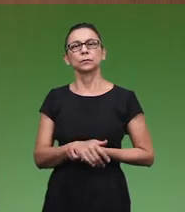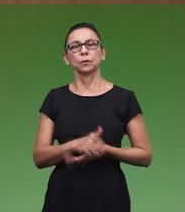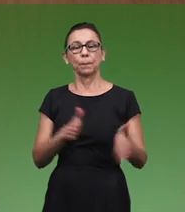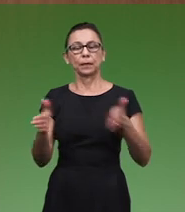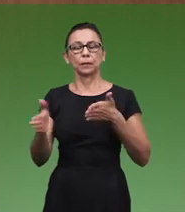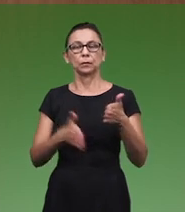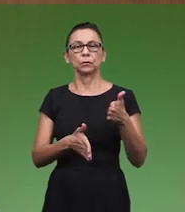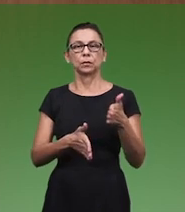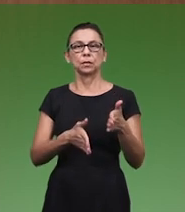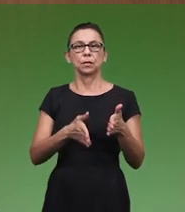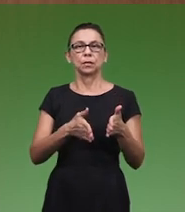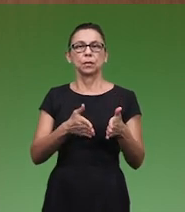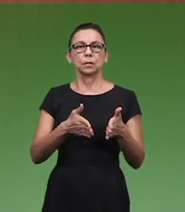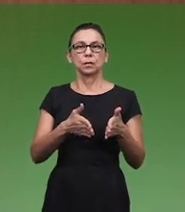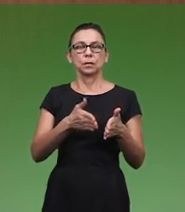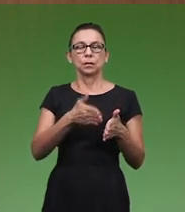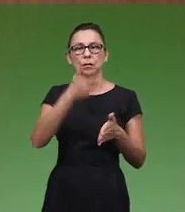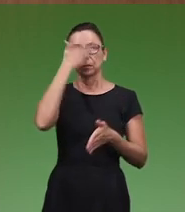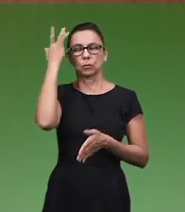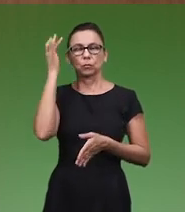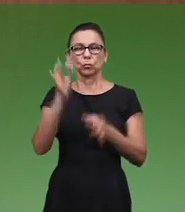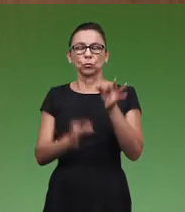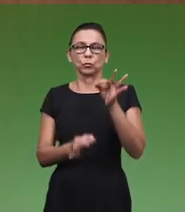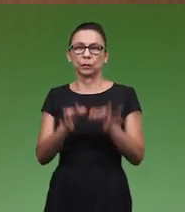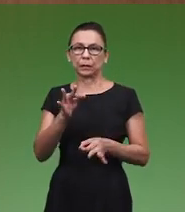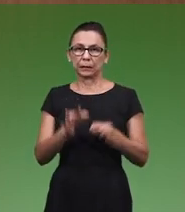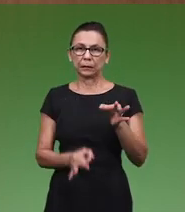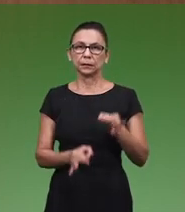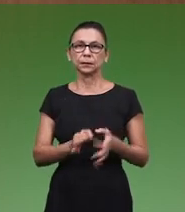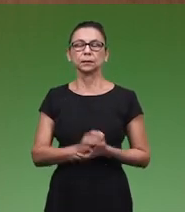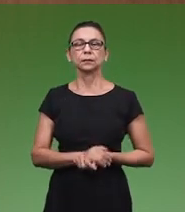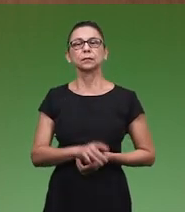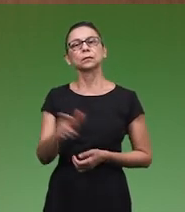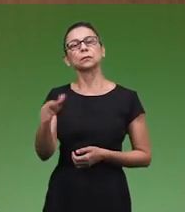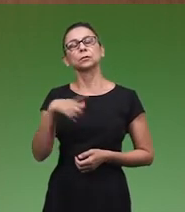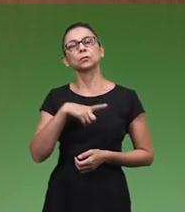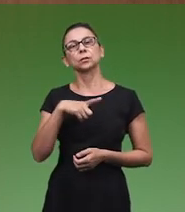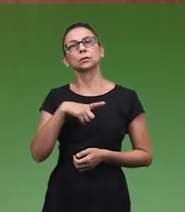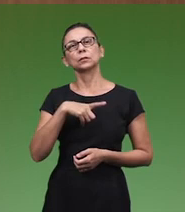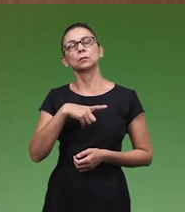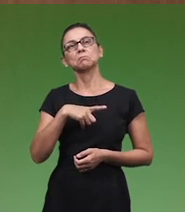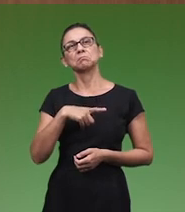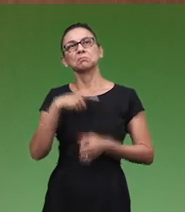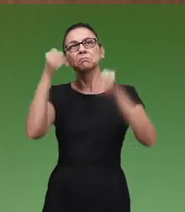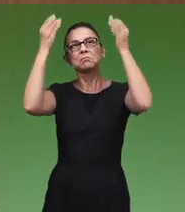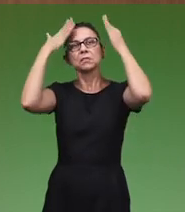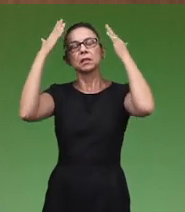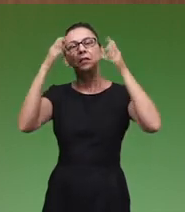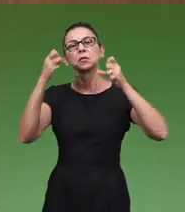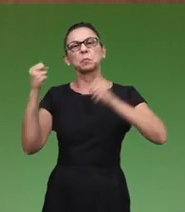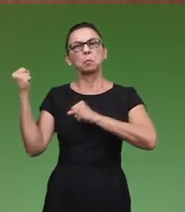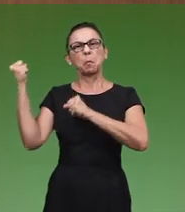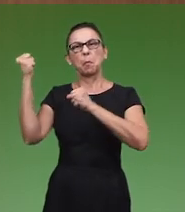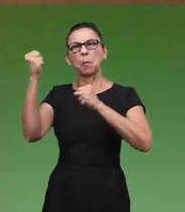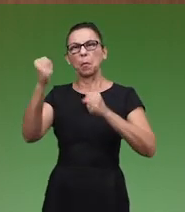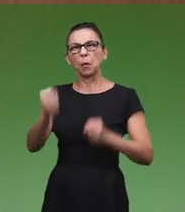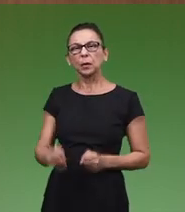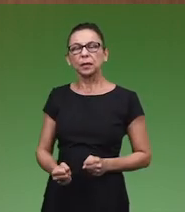saqueou Jerusalém, matou o seu rei poderosíssimo também, tinha só de